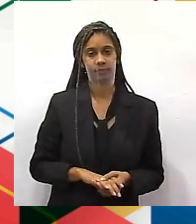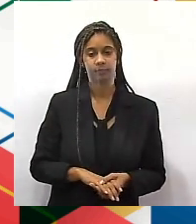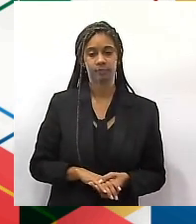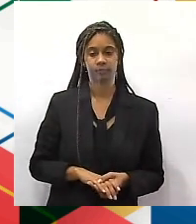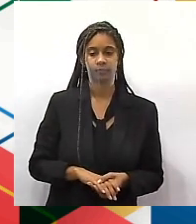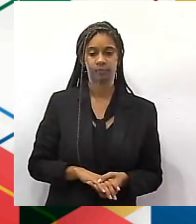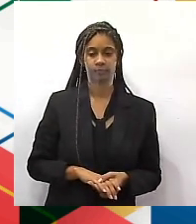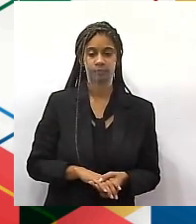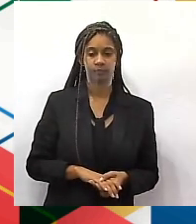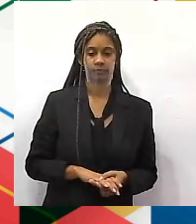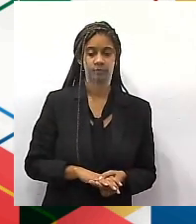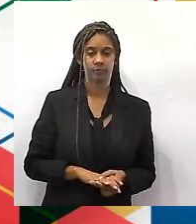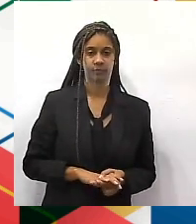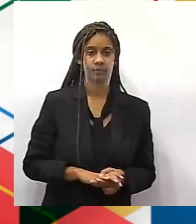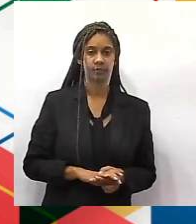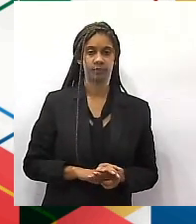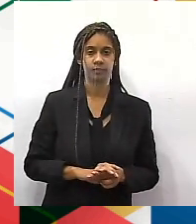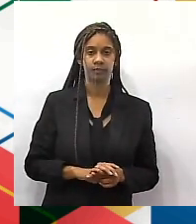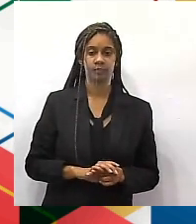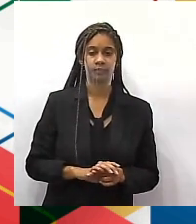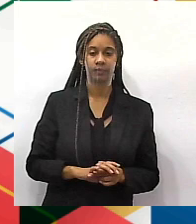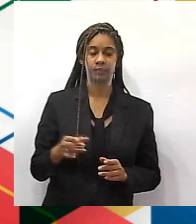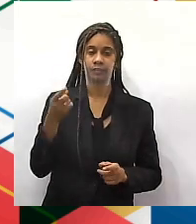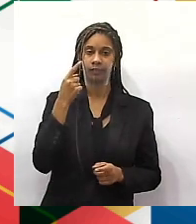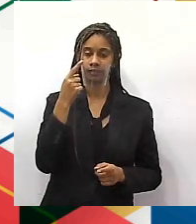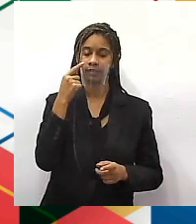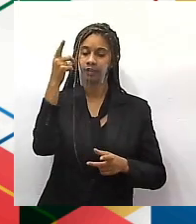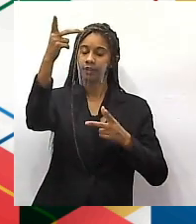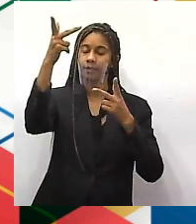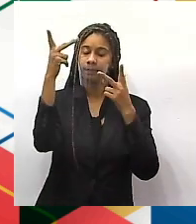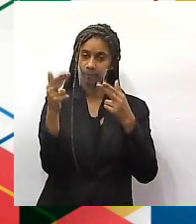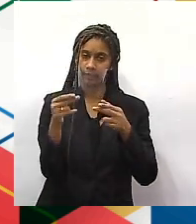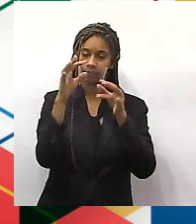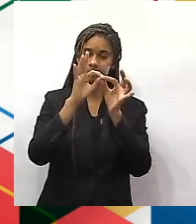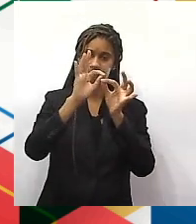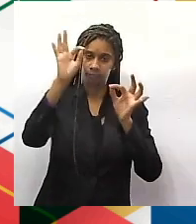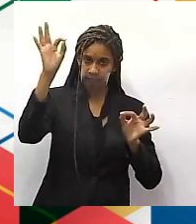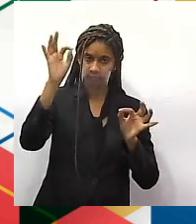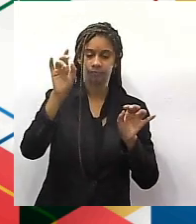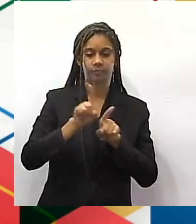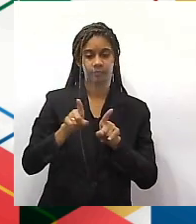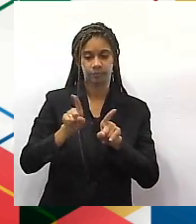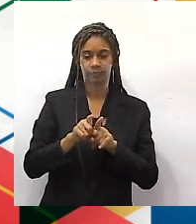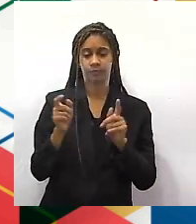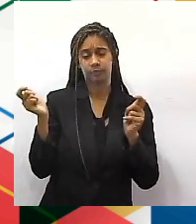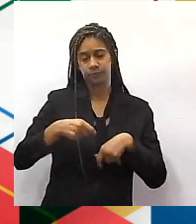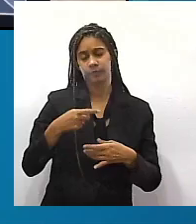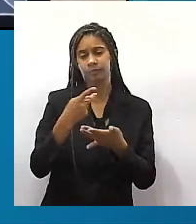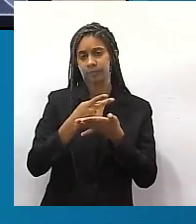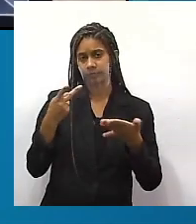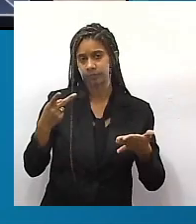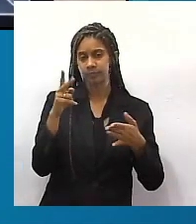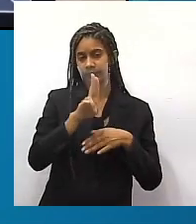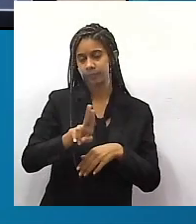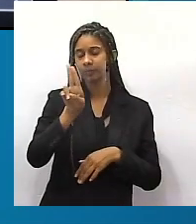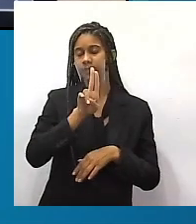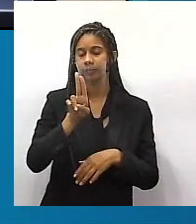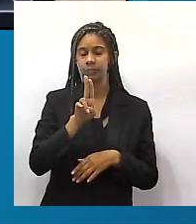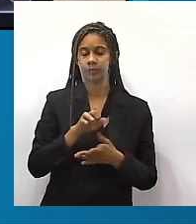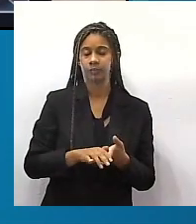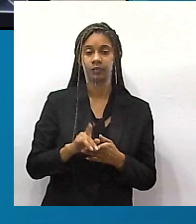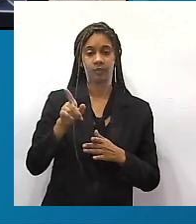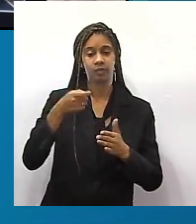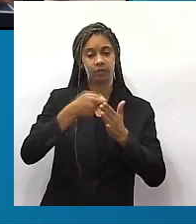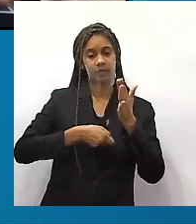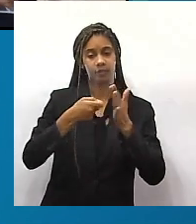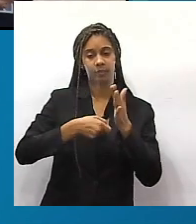transversais diferentes, eu poderia também pegar das mesmas transversais, certo? Então essa é uma aplicação do Teorema